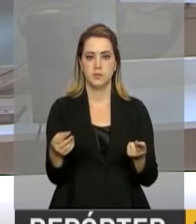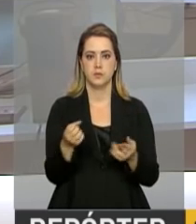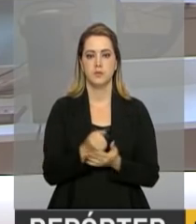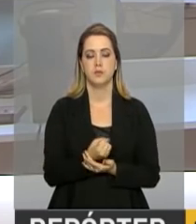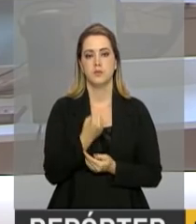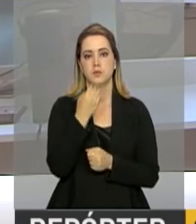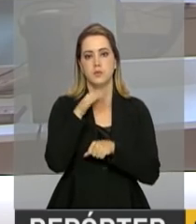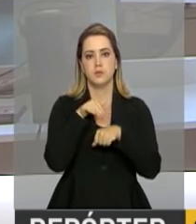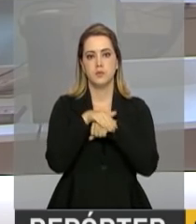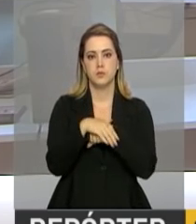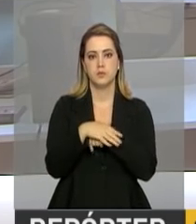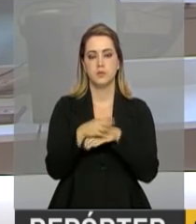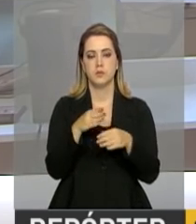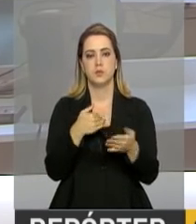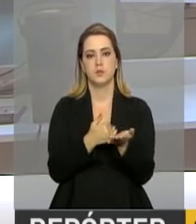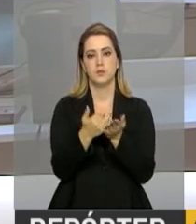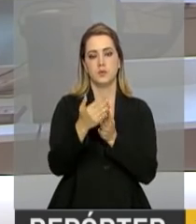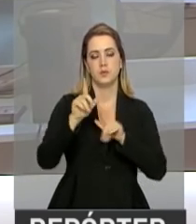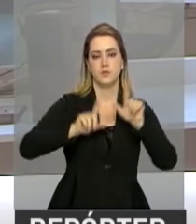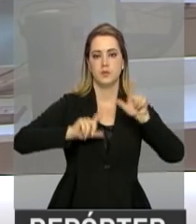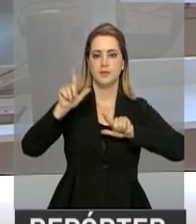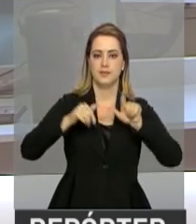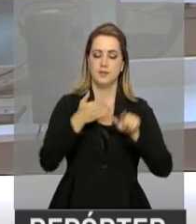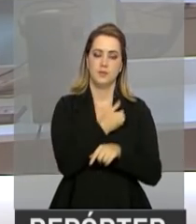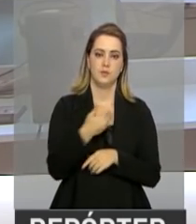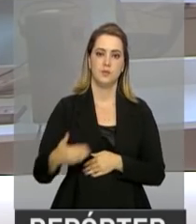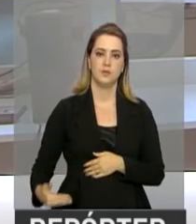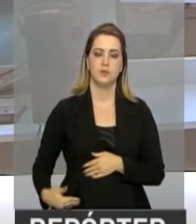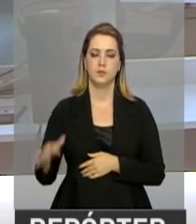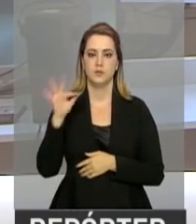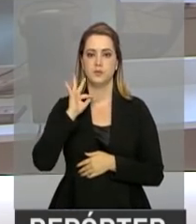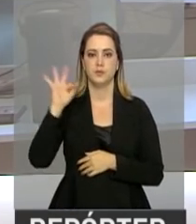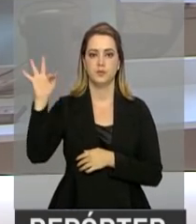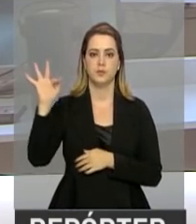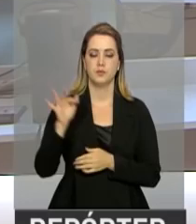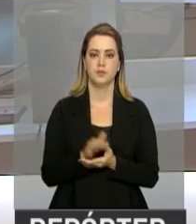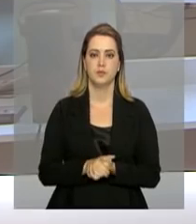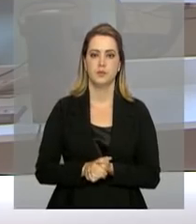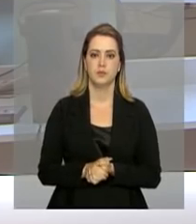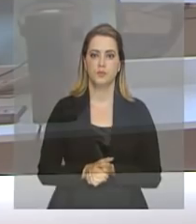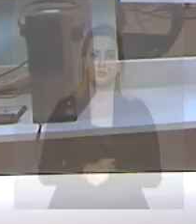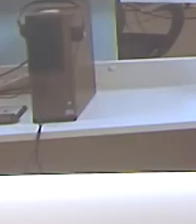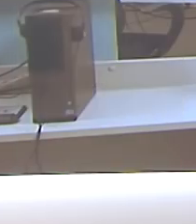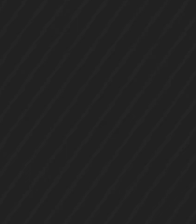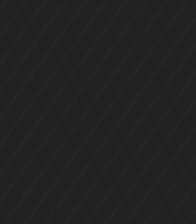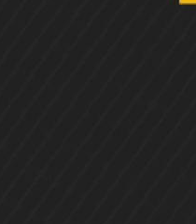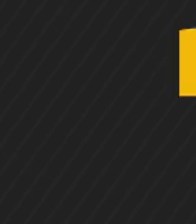sociais. Uma boa noite para você e continue com a gente. NBR, a TV do Governo Federal.